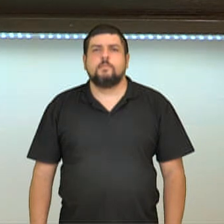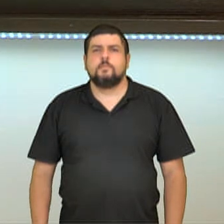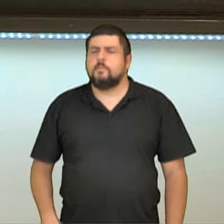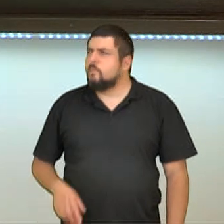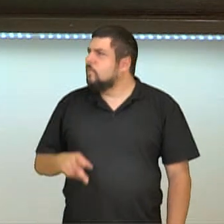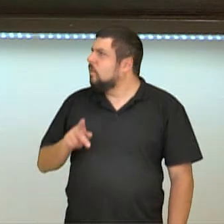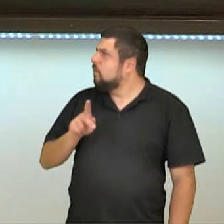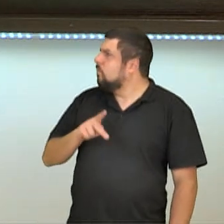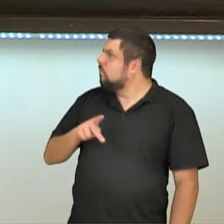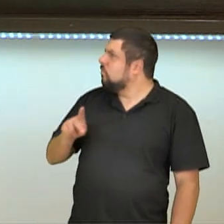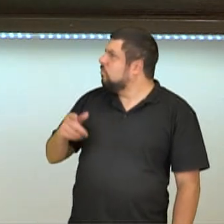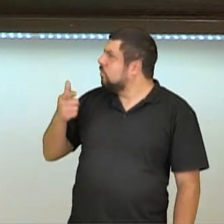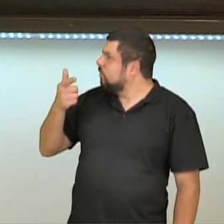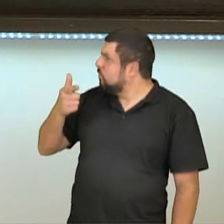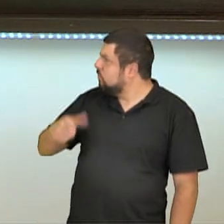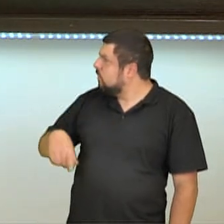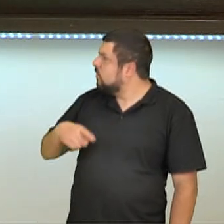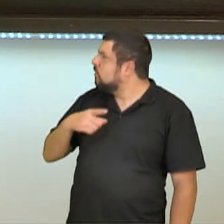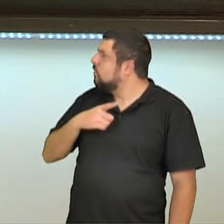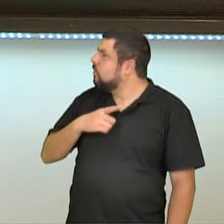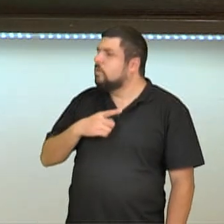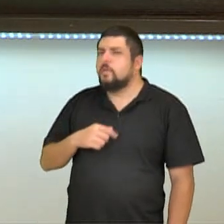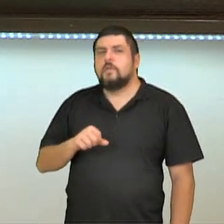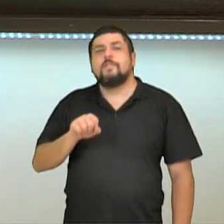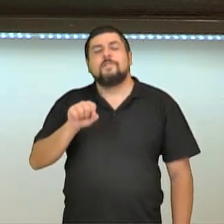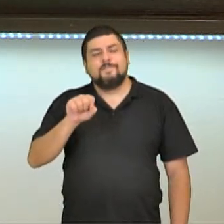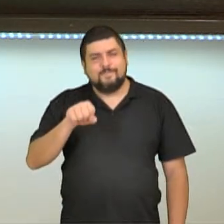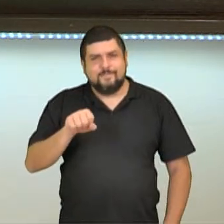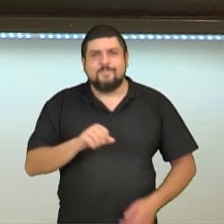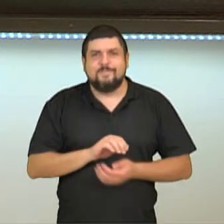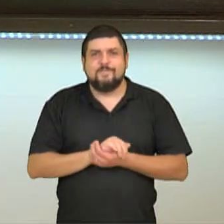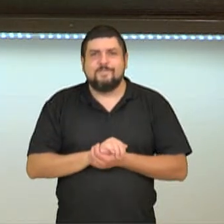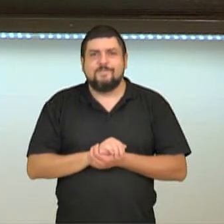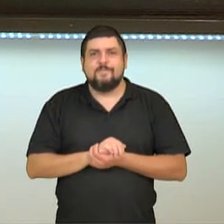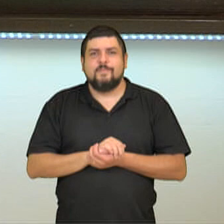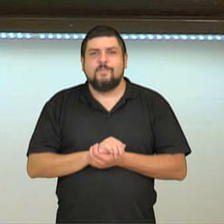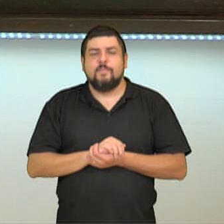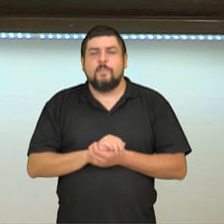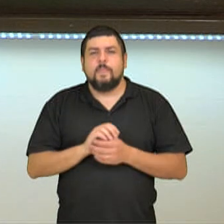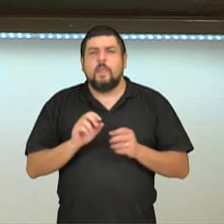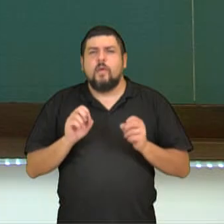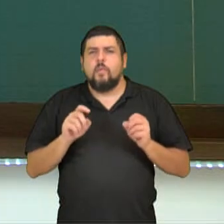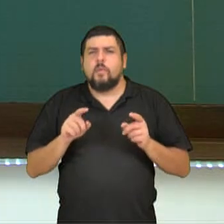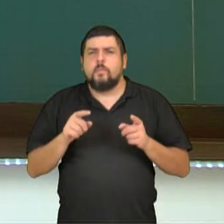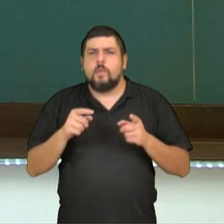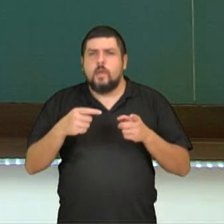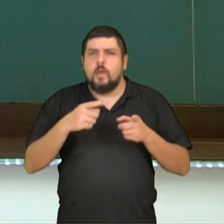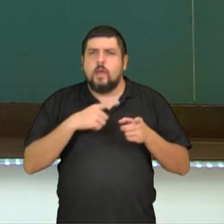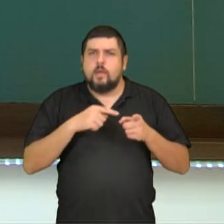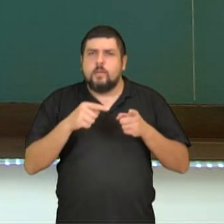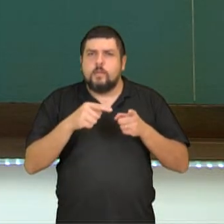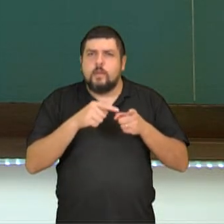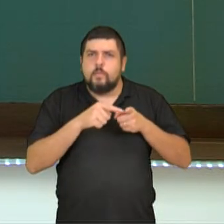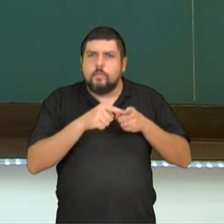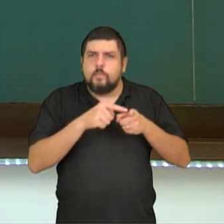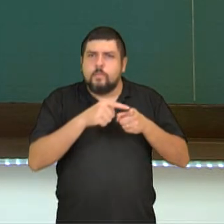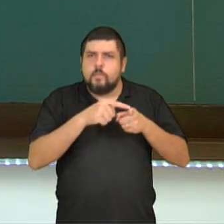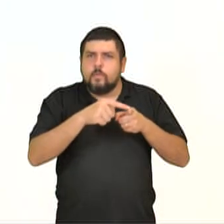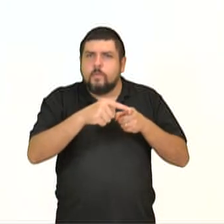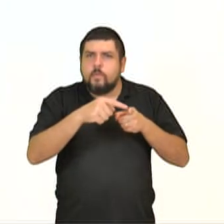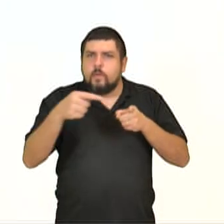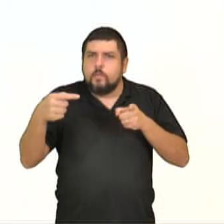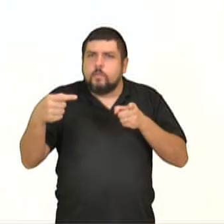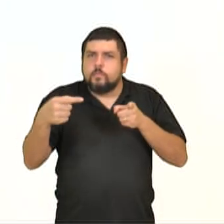Professora, mais um elemento? Exatamente. Agora falta a gente definir o quê? Quem é esse pontinho, essa quininha ali, aquele encontrinho ali,